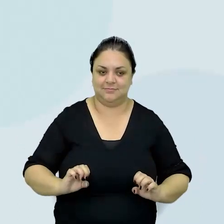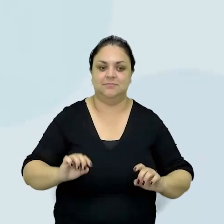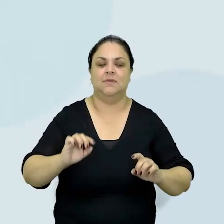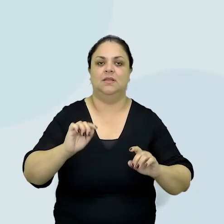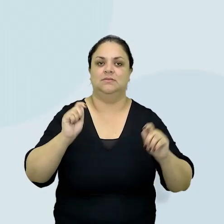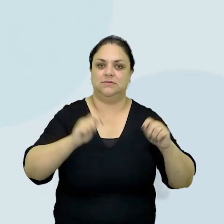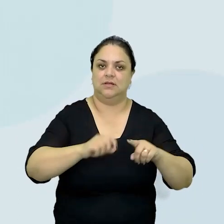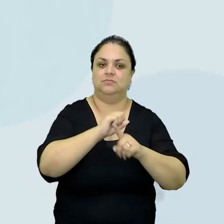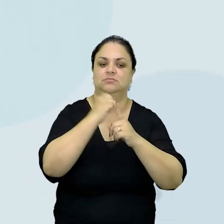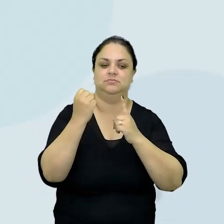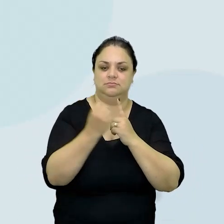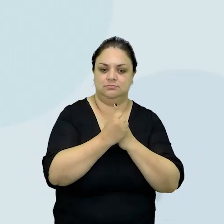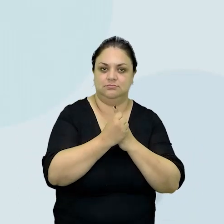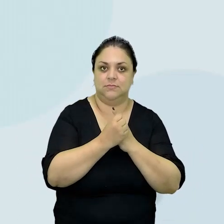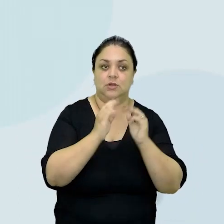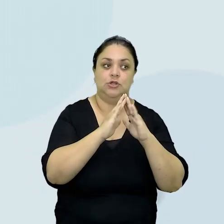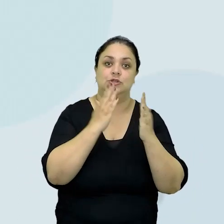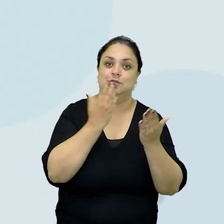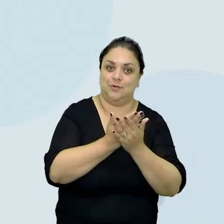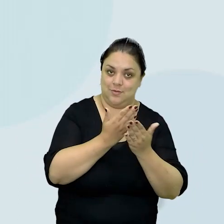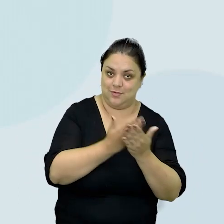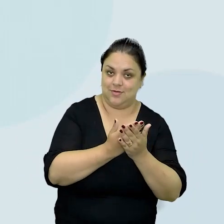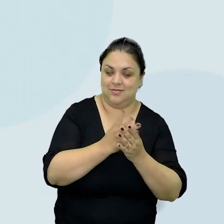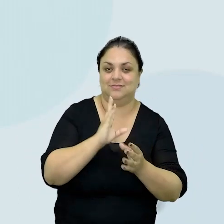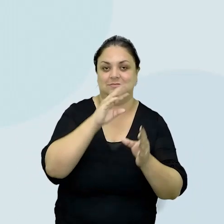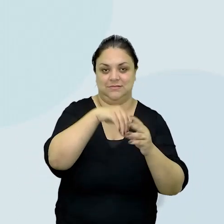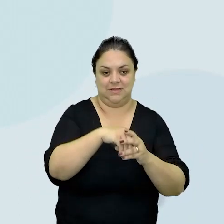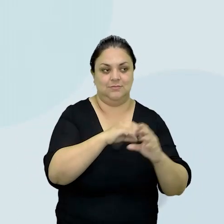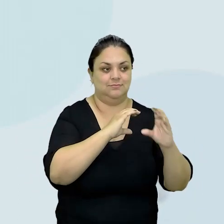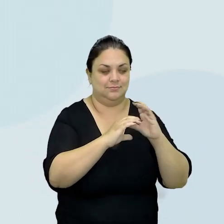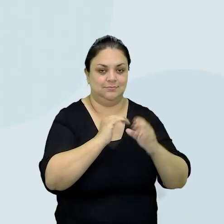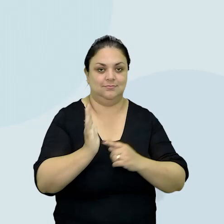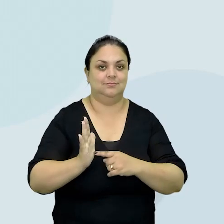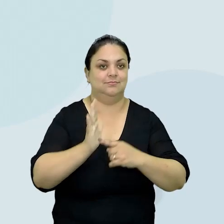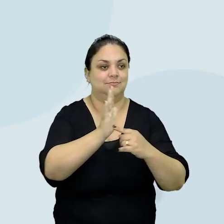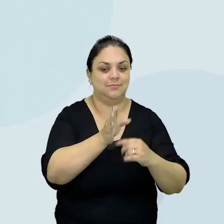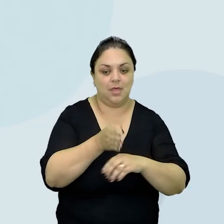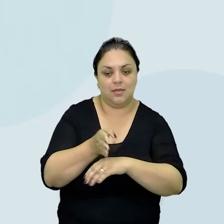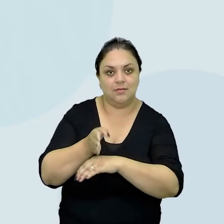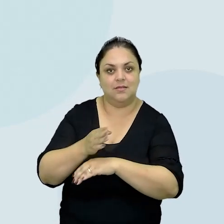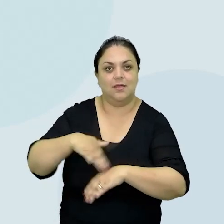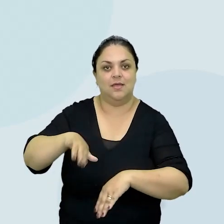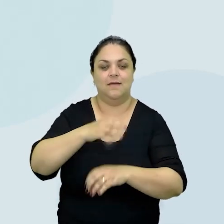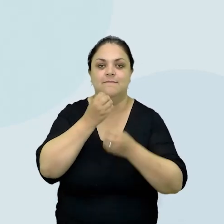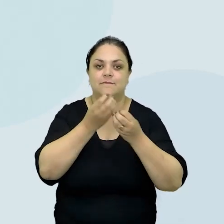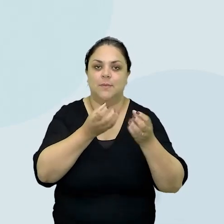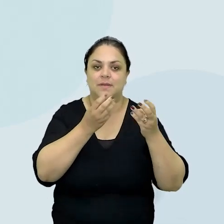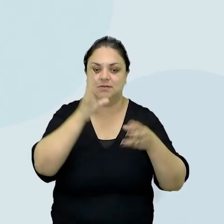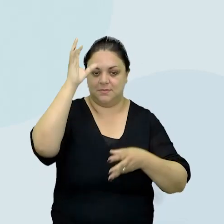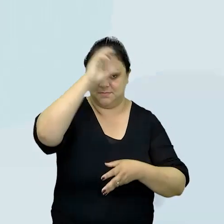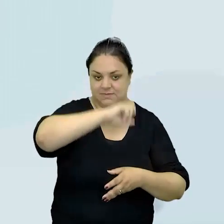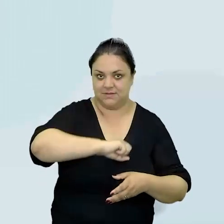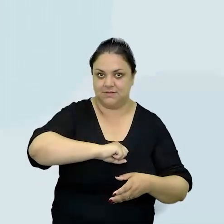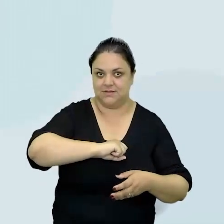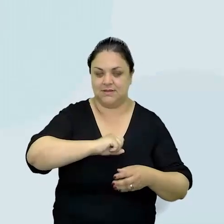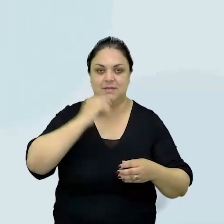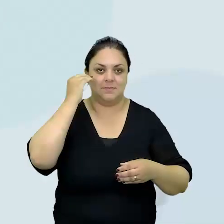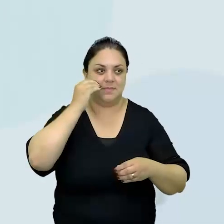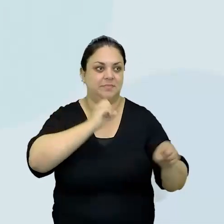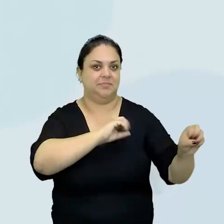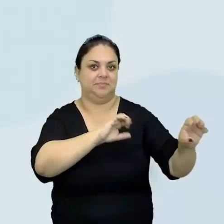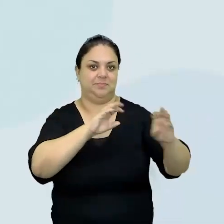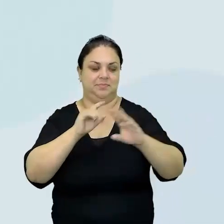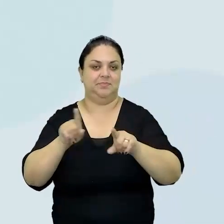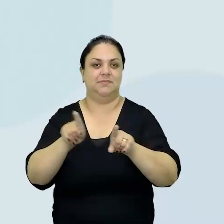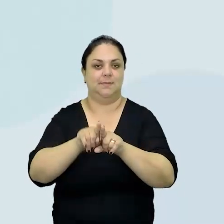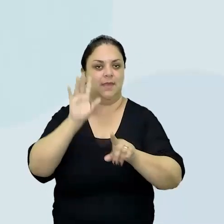sociais, incluindo as escolares, para se comunicar, acessar e difundir informações, produzir conhecimentos,